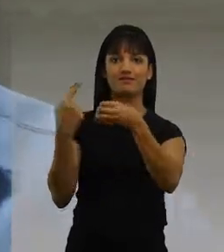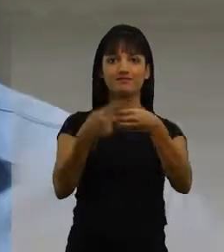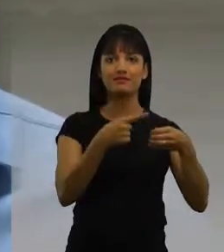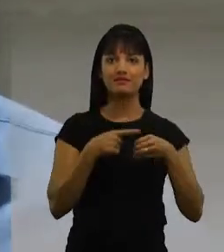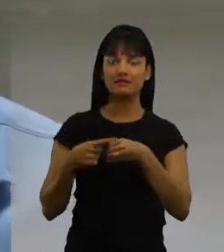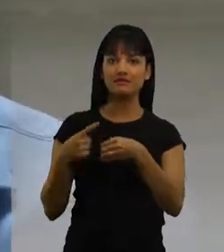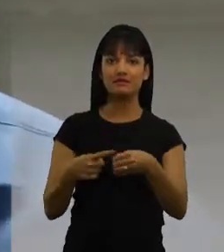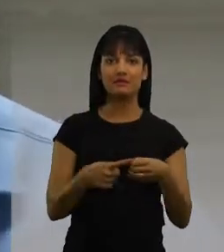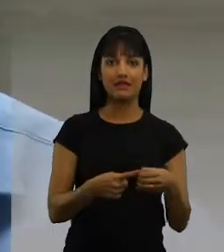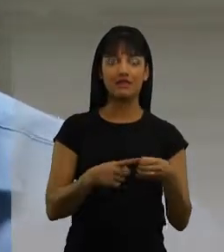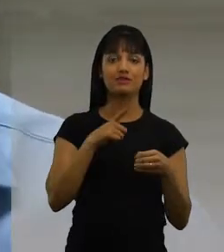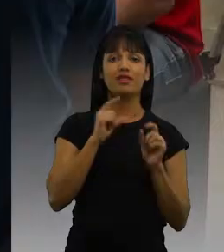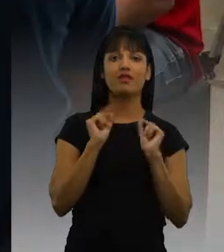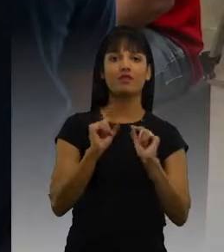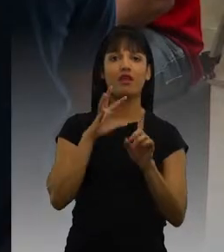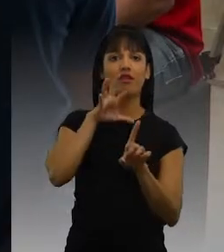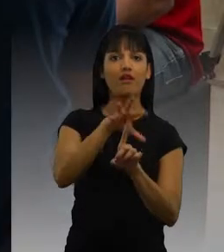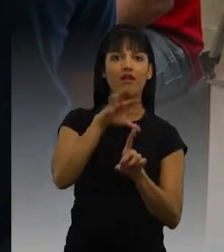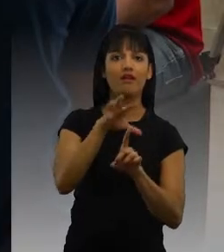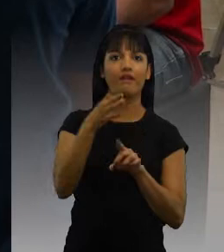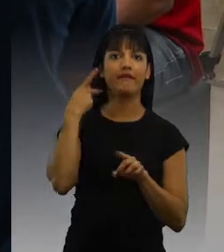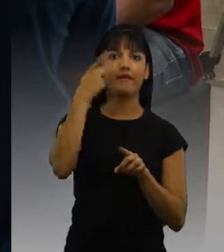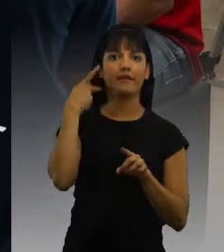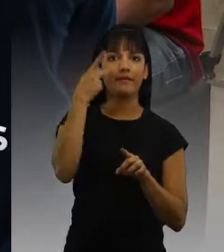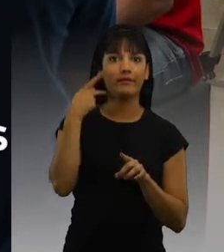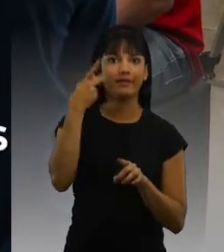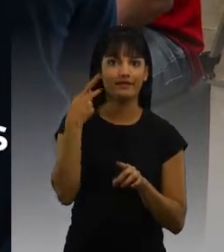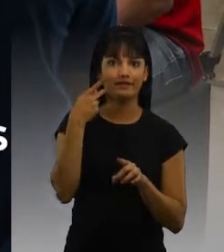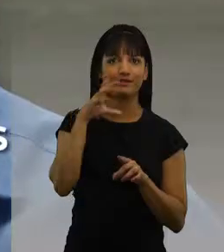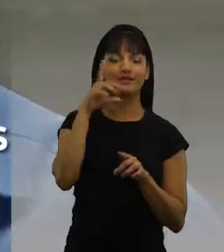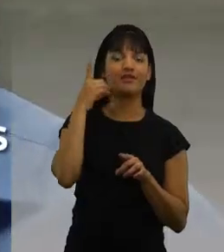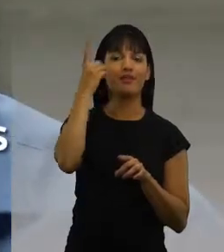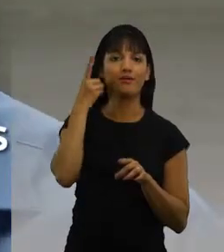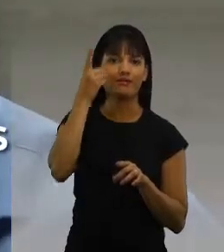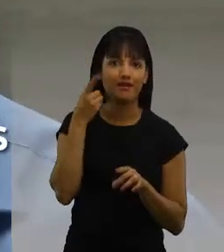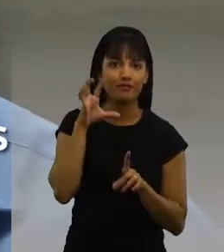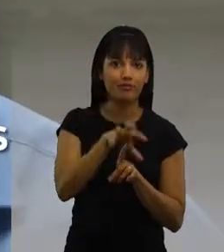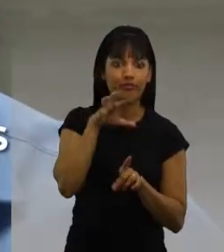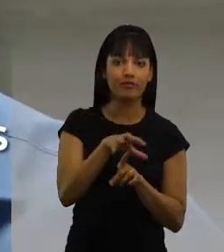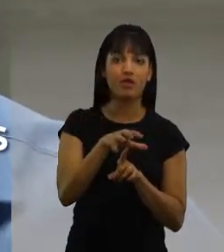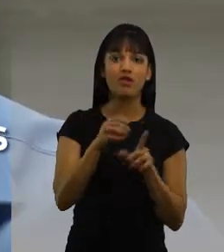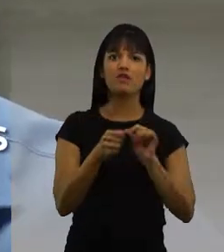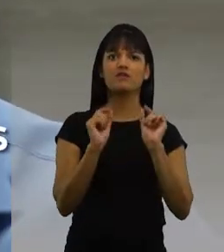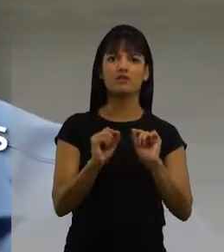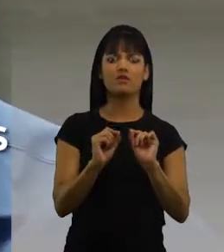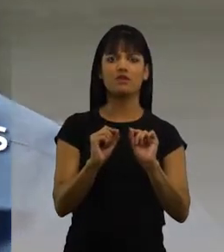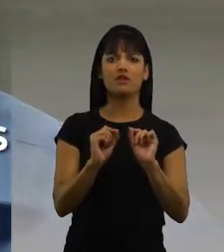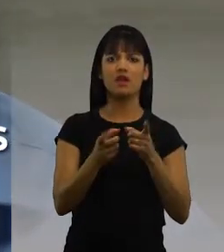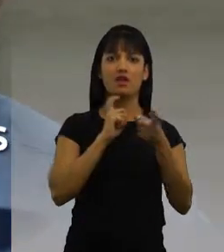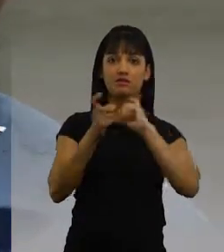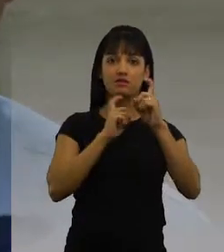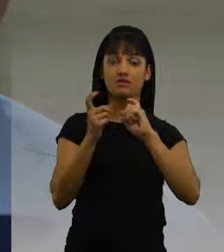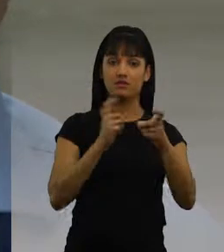estão completamente aparelhadas pelos partidos políticos e pelos deputados distritais. O que nós vamos fazer nas administrações regionais